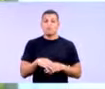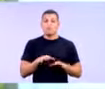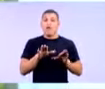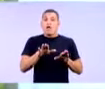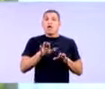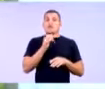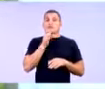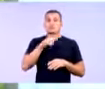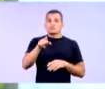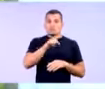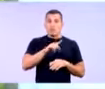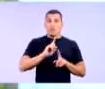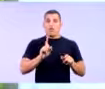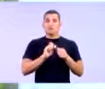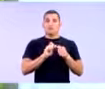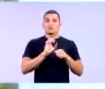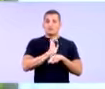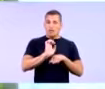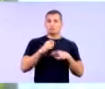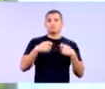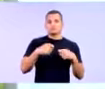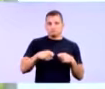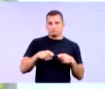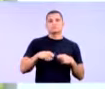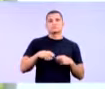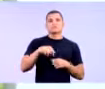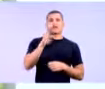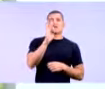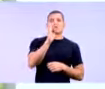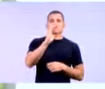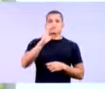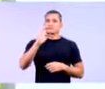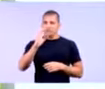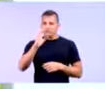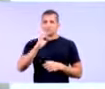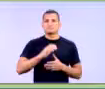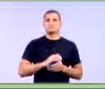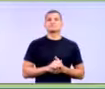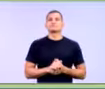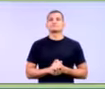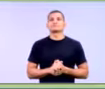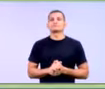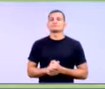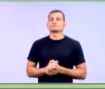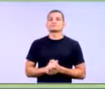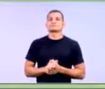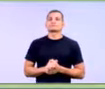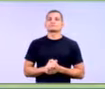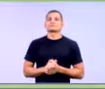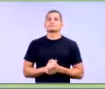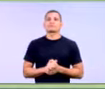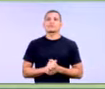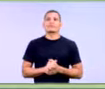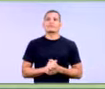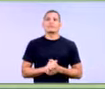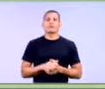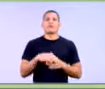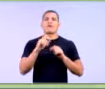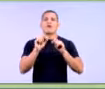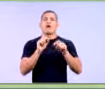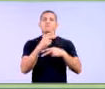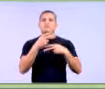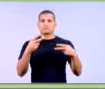estágio, devem cumprir o TCC, trazendo esses elementos essenciais. E o que que elementos